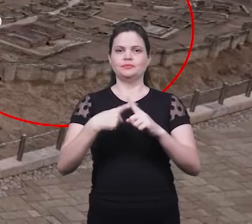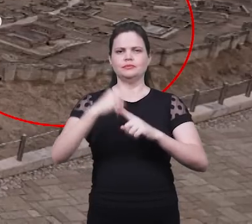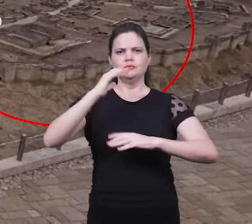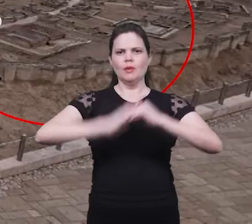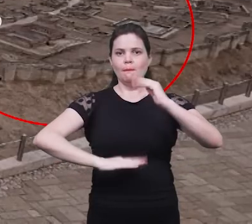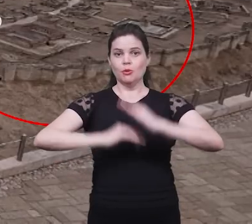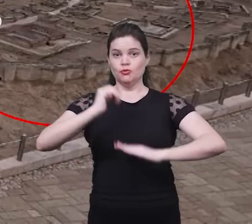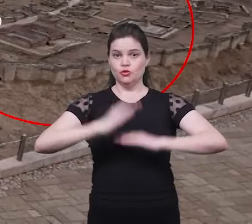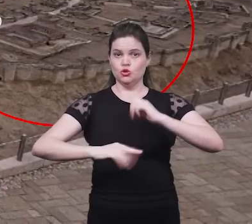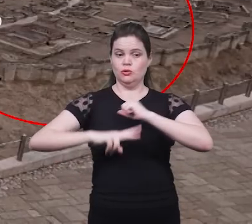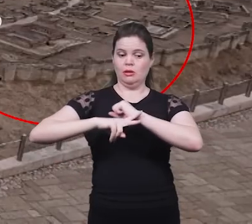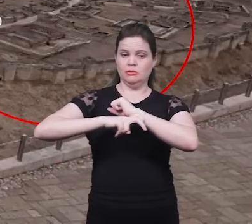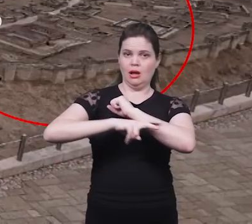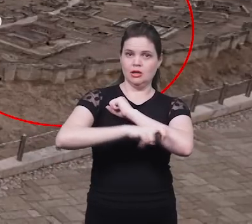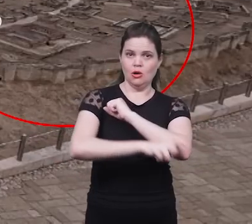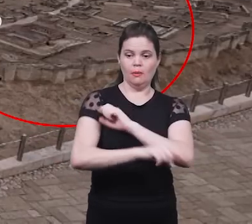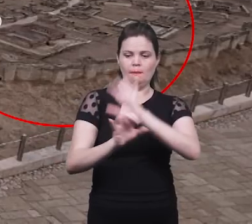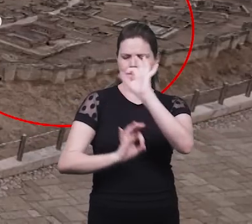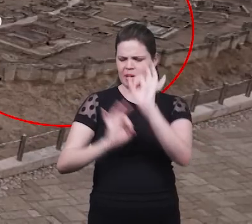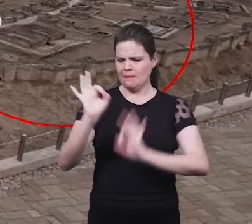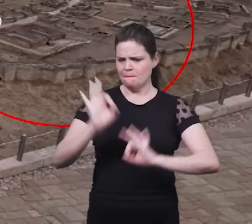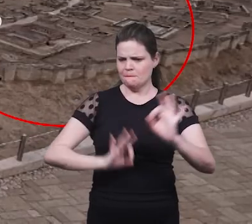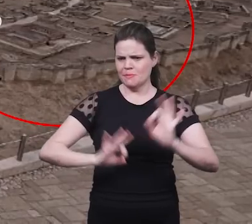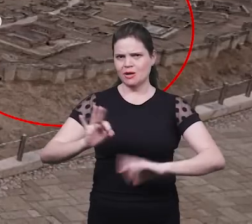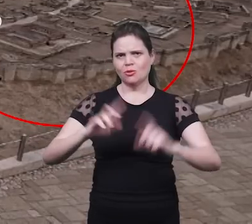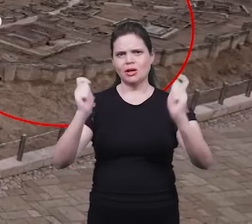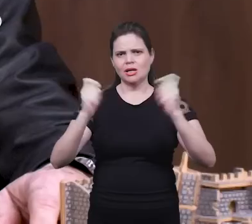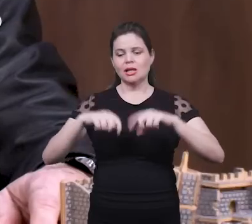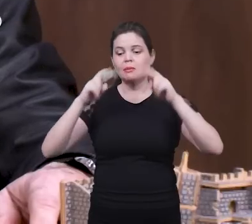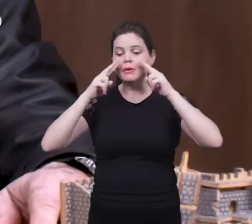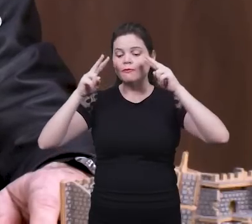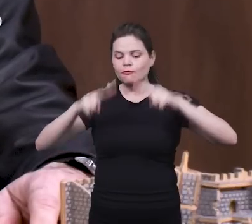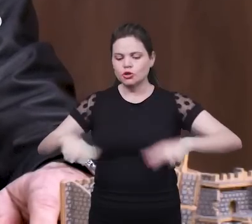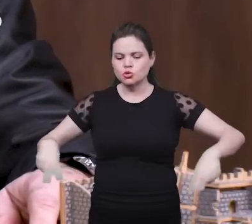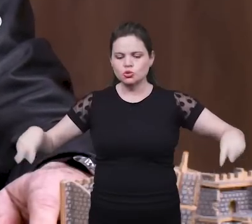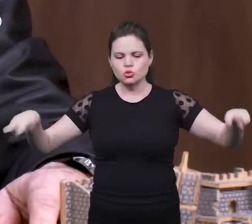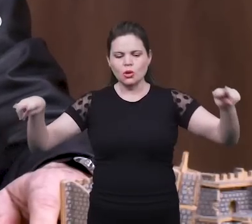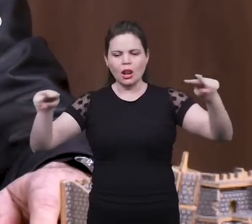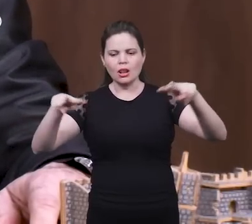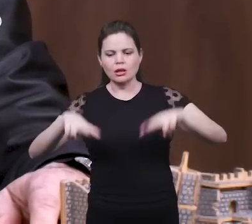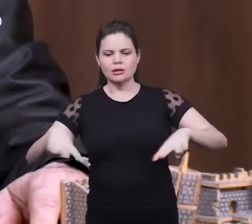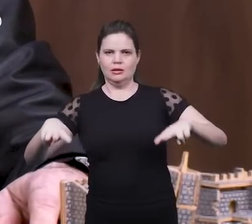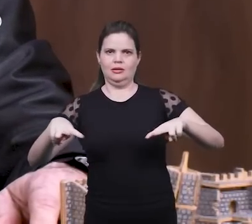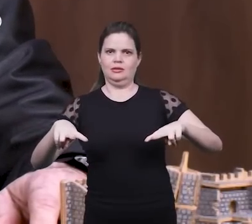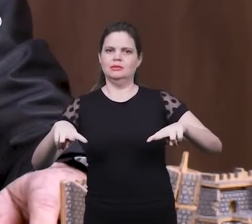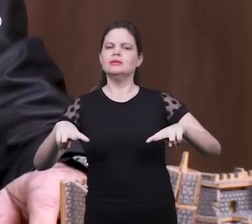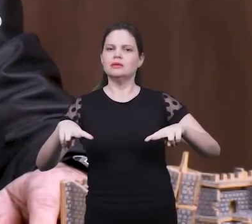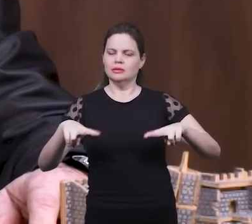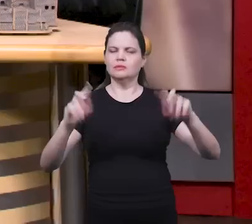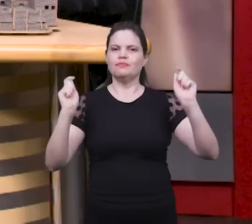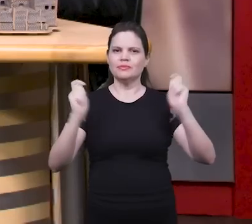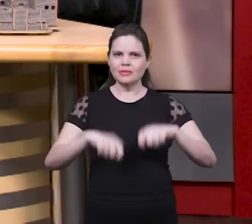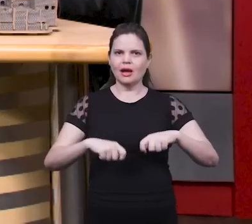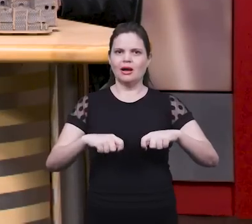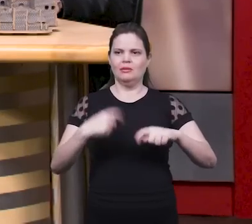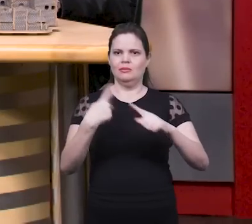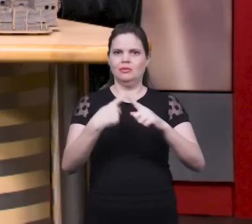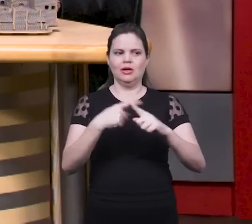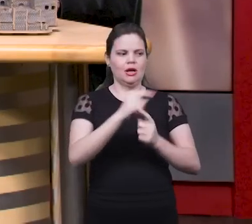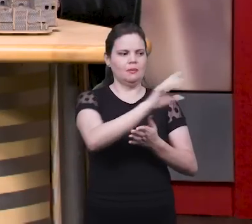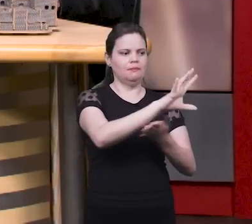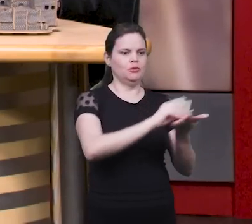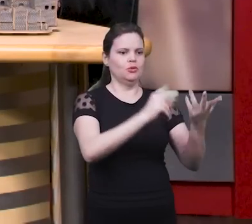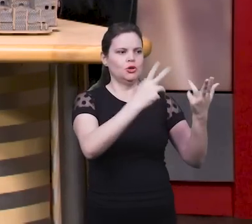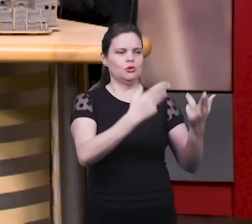feita pelos arqueólogos judeus, então ela tem muita credibilidade. Nós